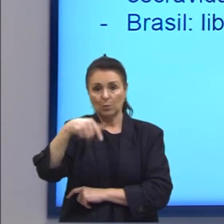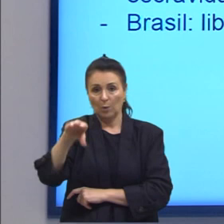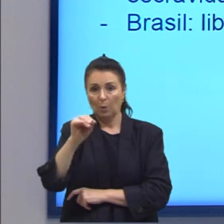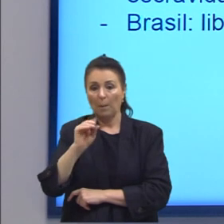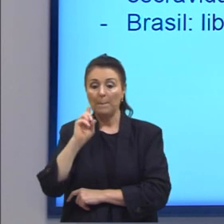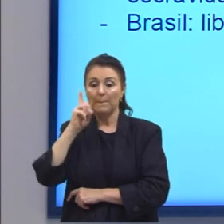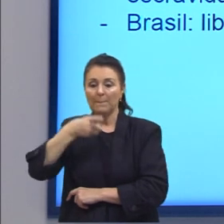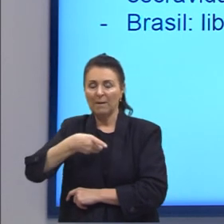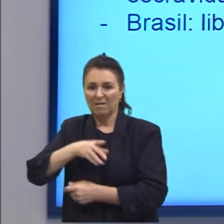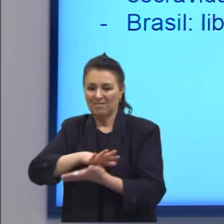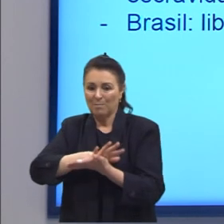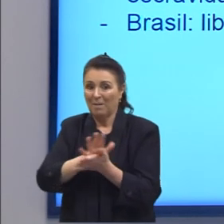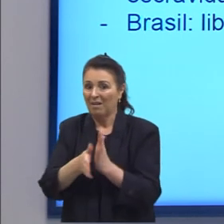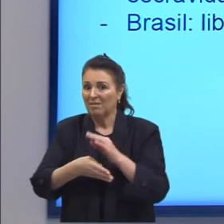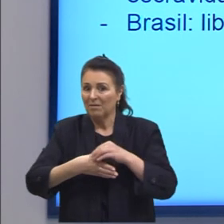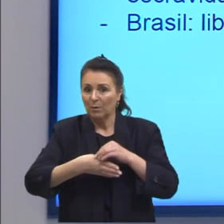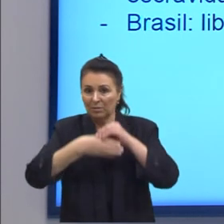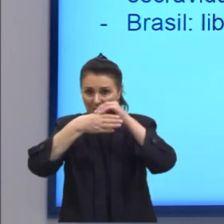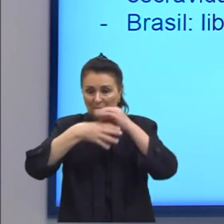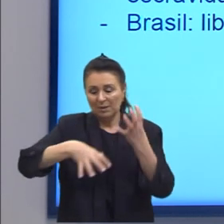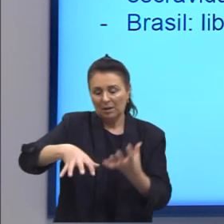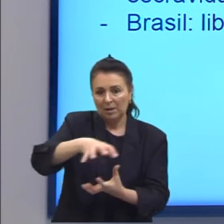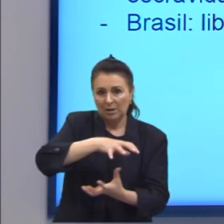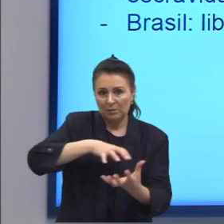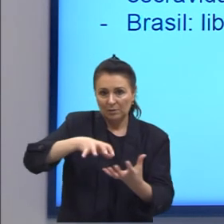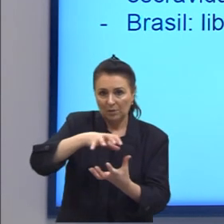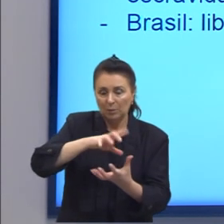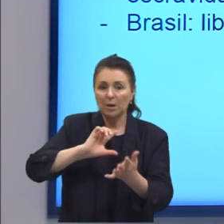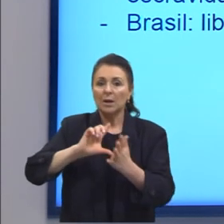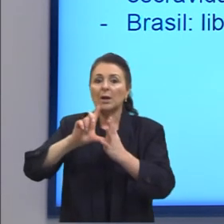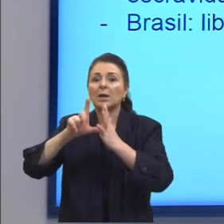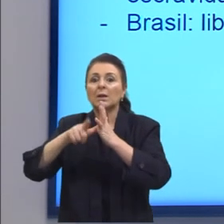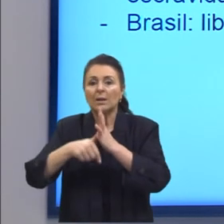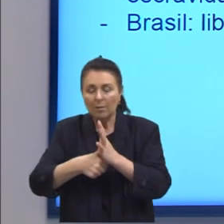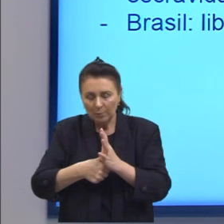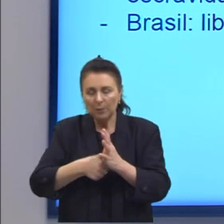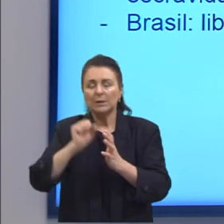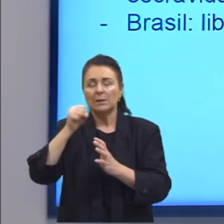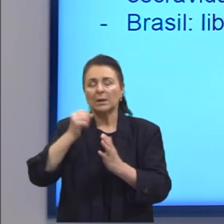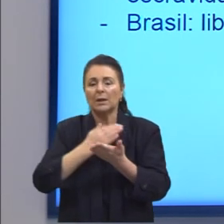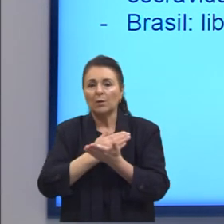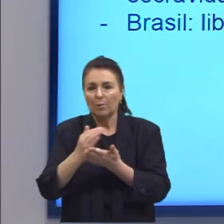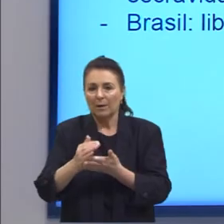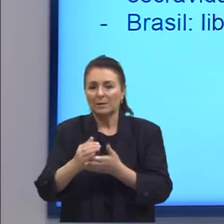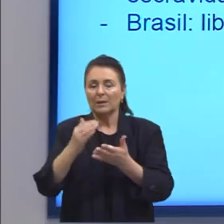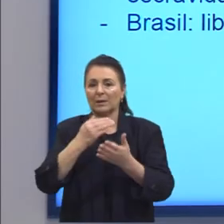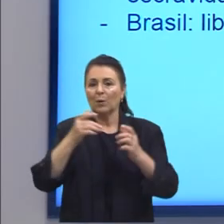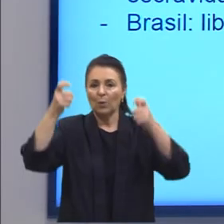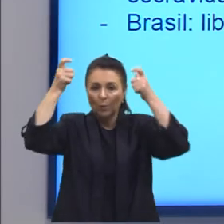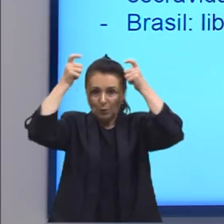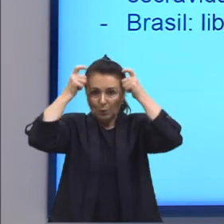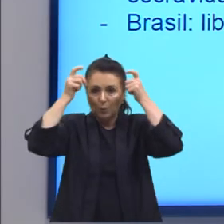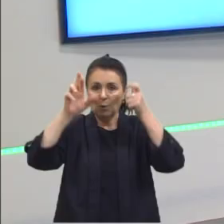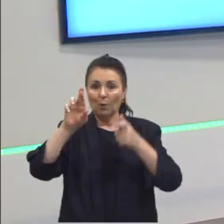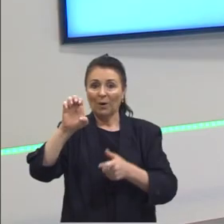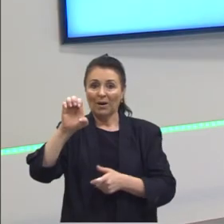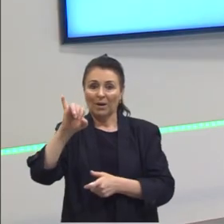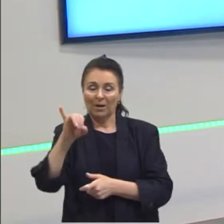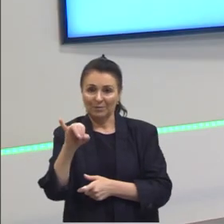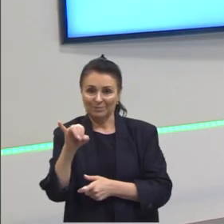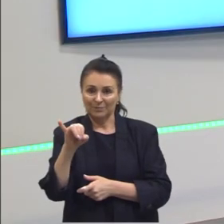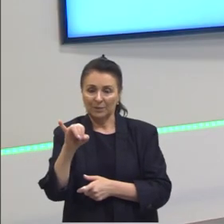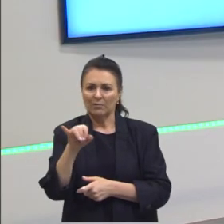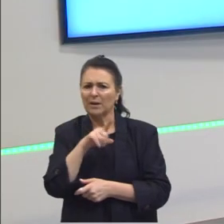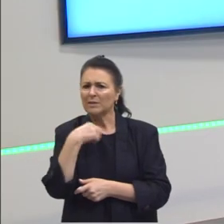líderes né dessa revolução e só depois disso ele vai ser aclamado como rei né até vai atrasar